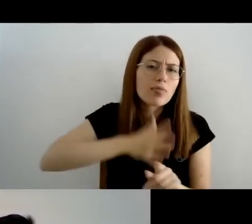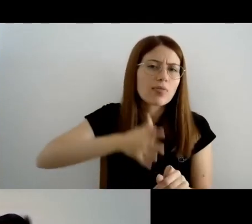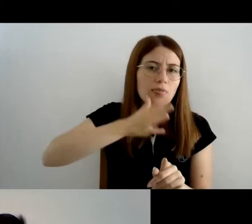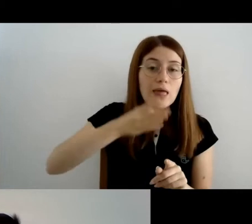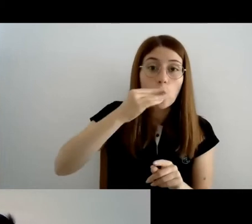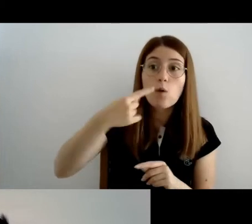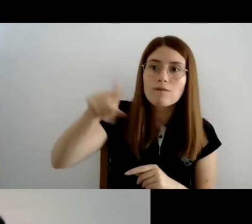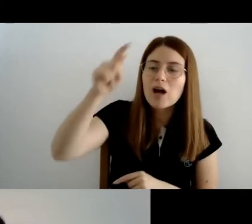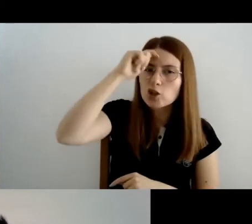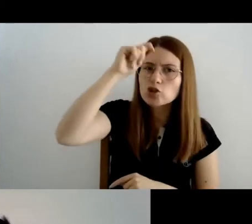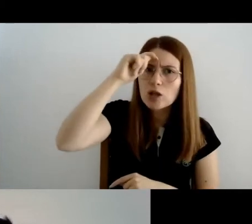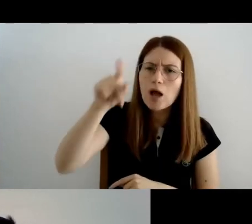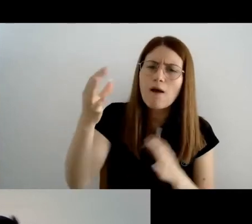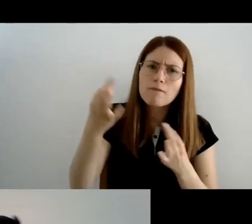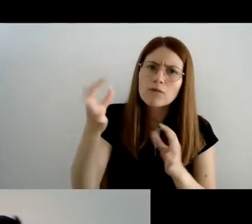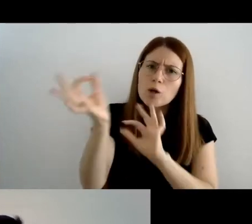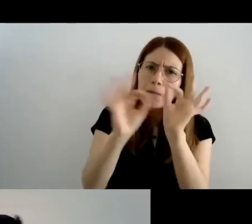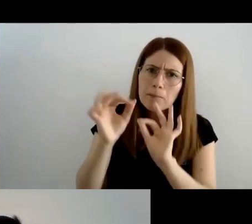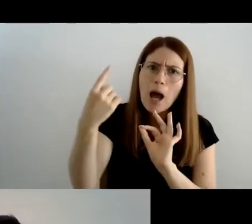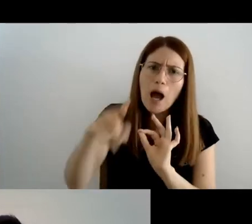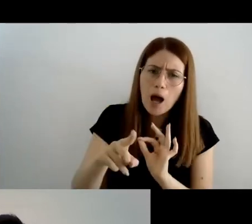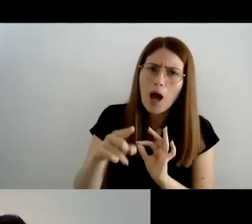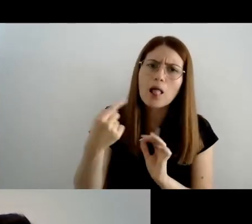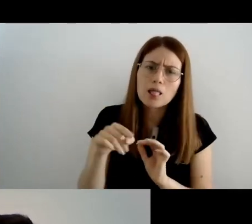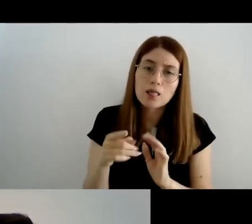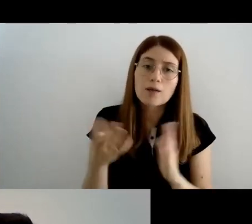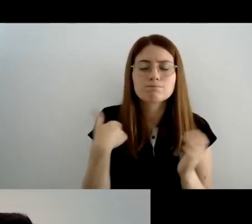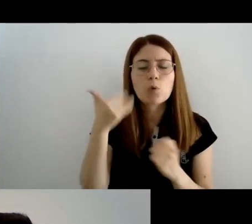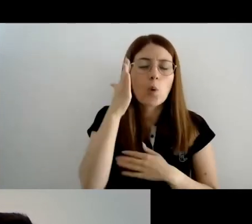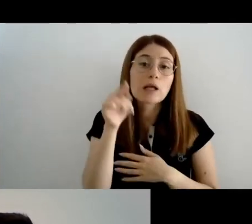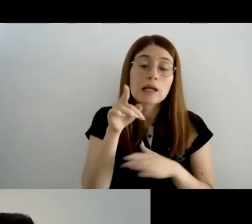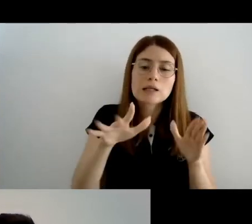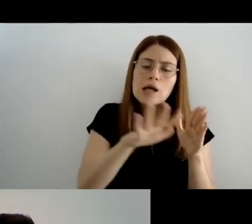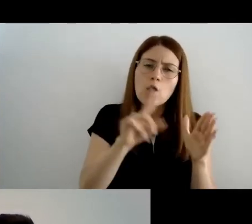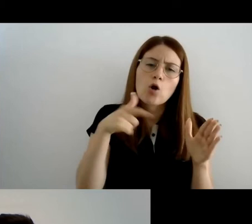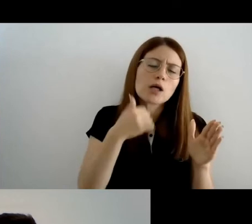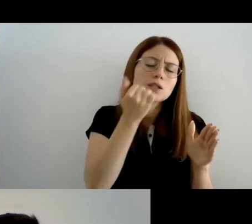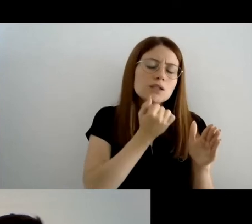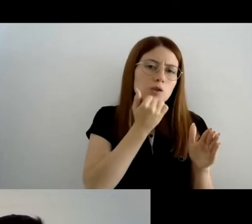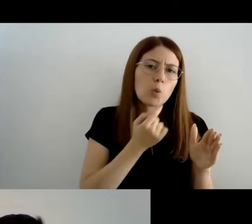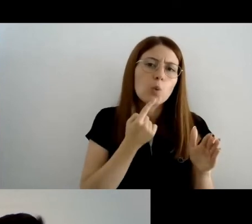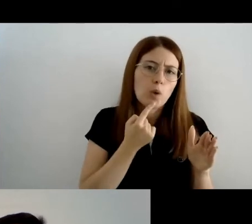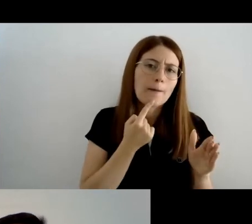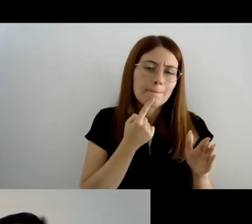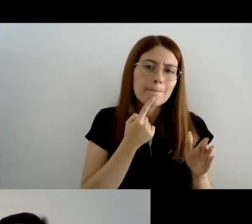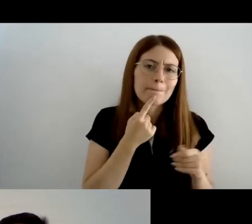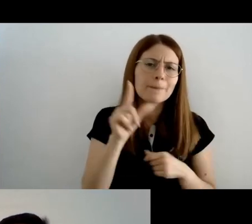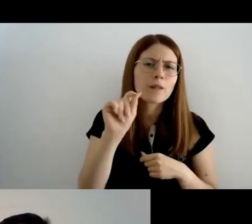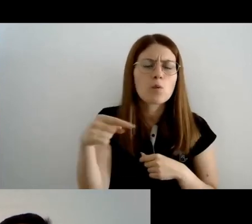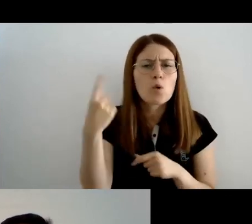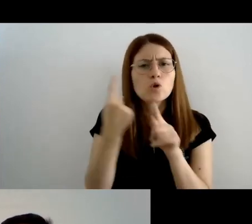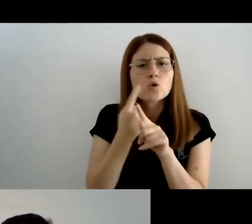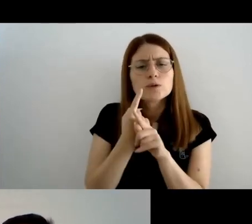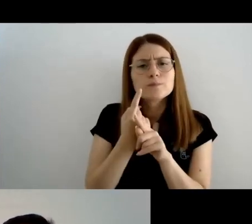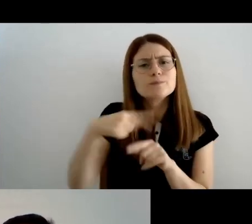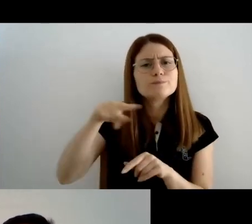estágio, é que eles estão preparados para fazer as coisas. Portanto, nesse aspecto, estamos altamente satisfeitos. Depois, algo que nós também